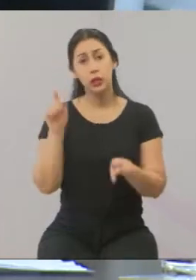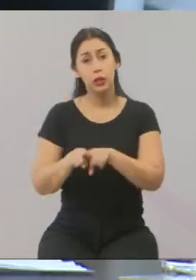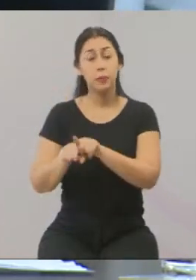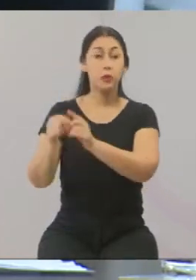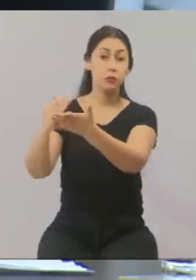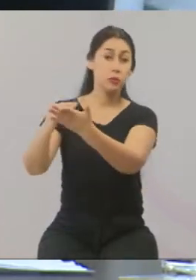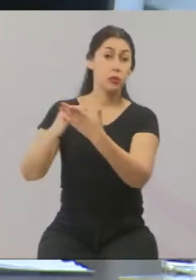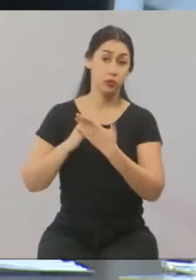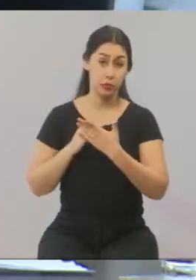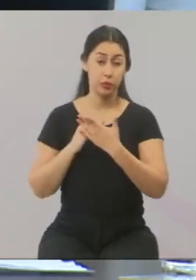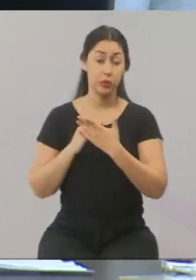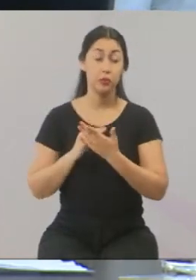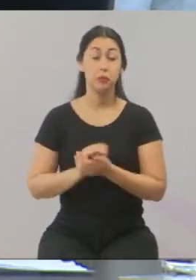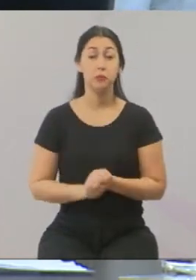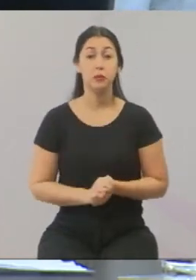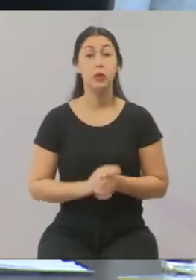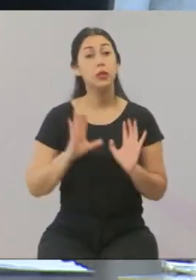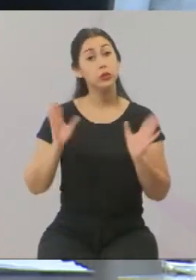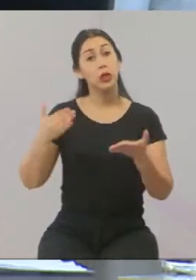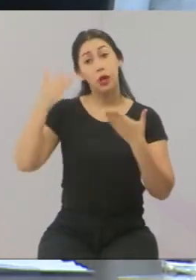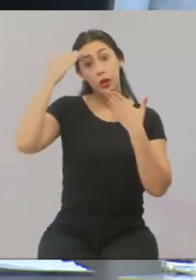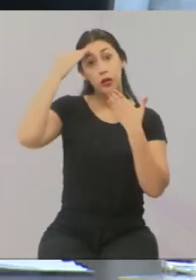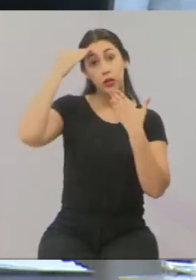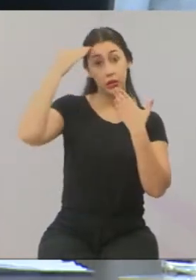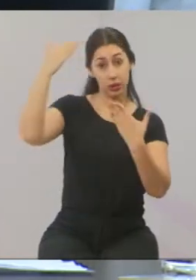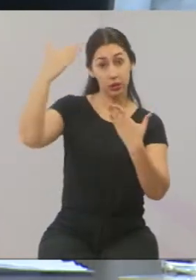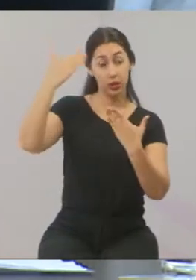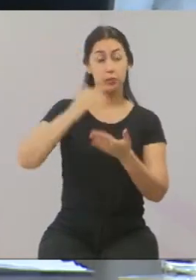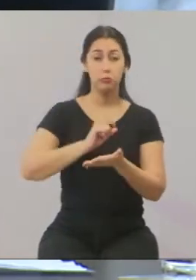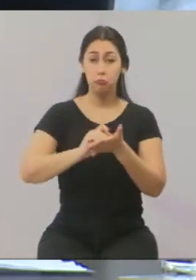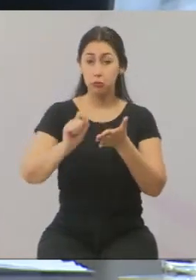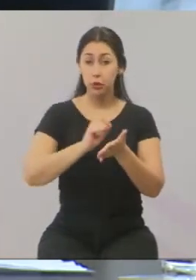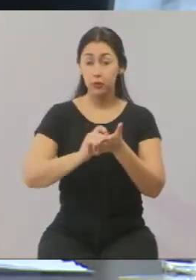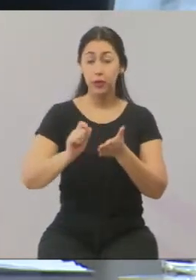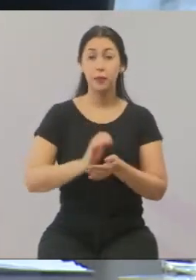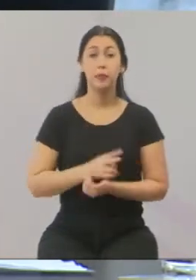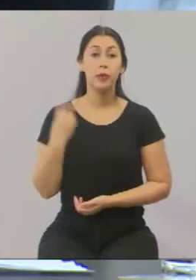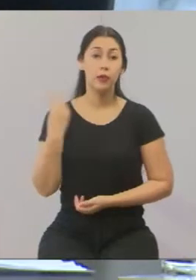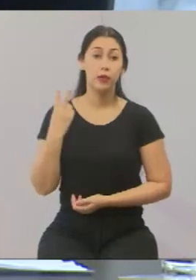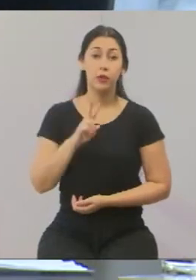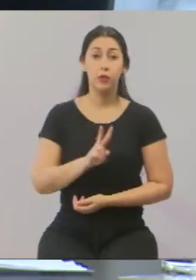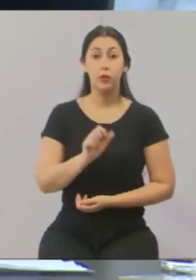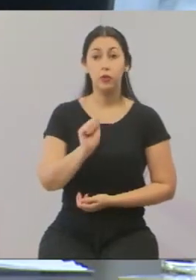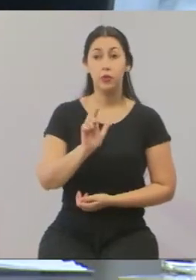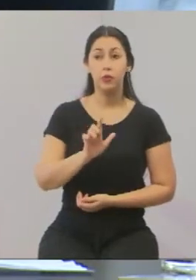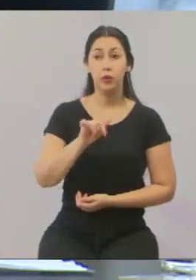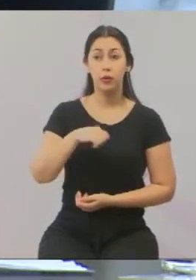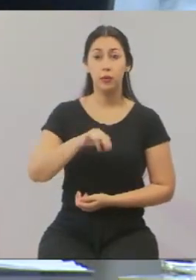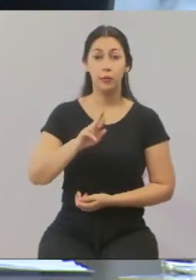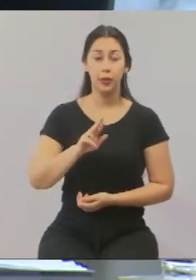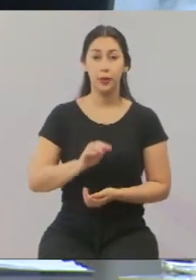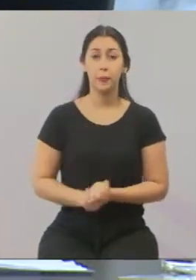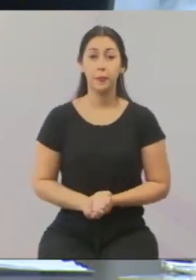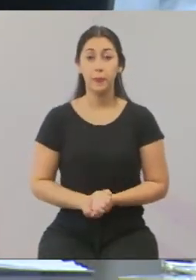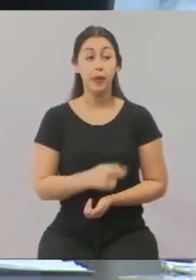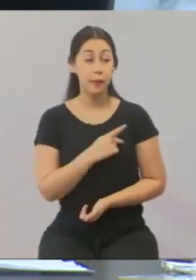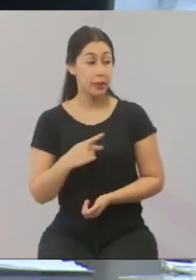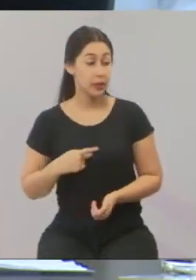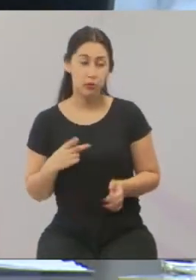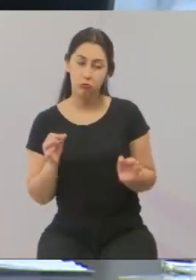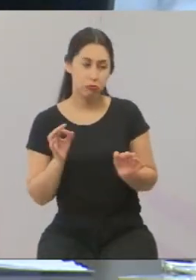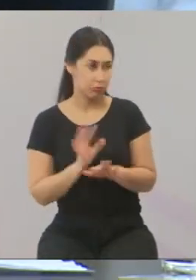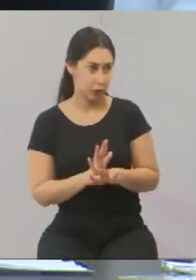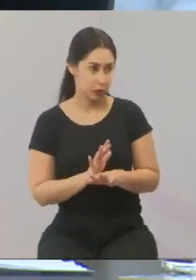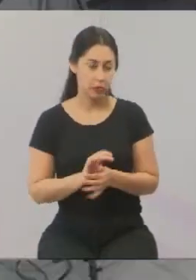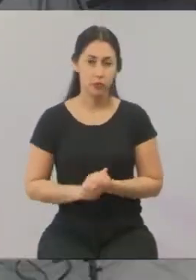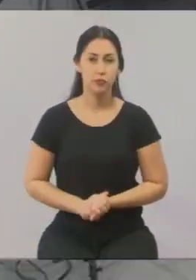dessa concessionária e, antecipando agradecimento pela atenção dispensada, subscrevemos. Vereador Valmir Parque, do Meia Lua. Senhor presidente, não há mais